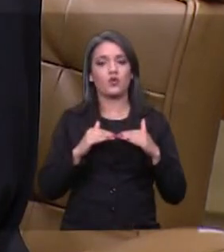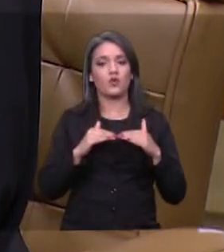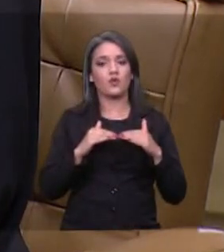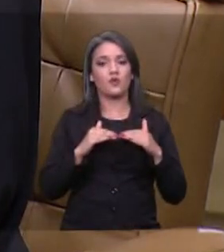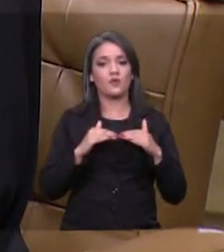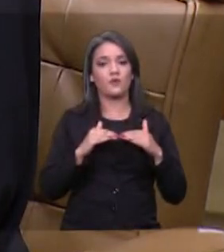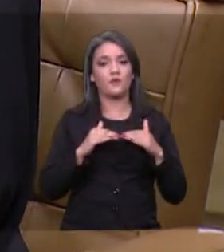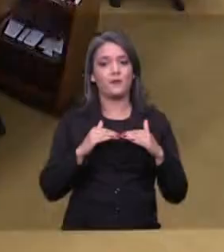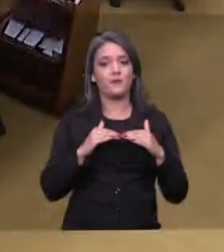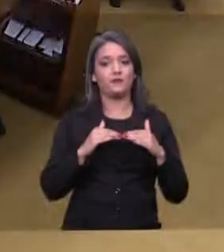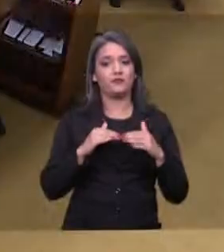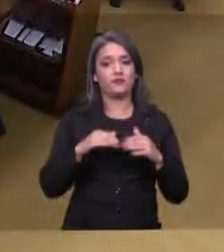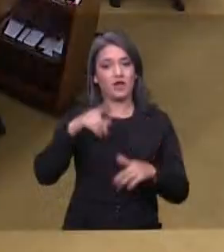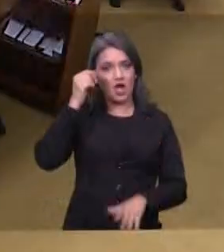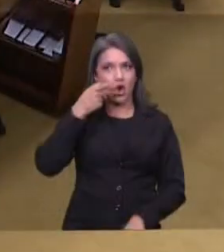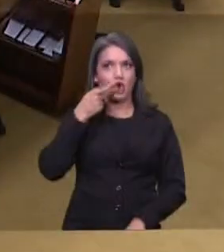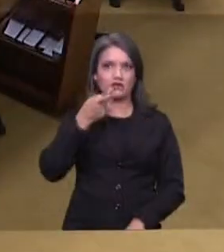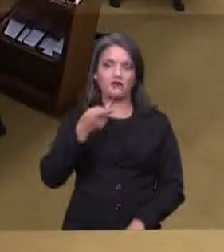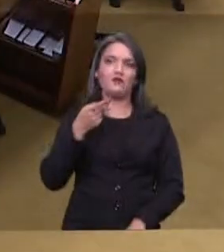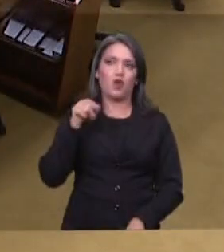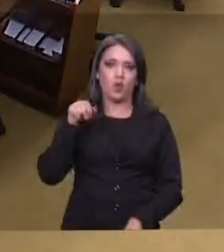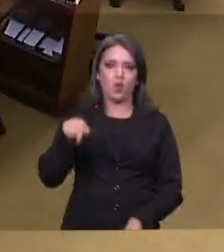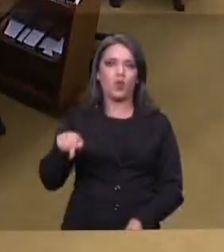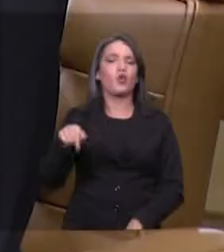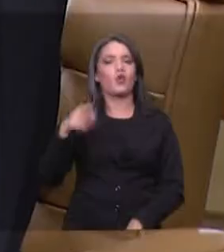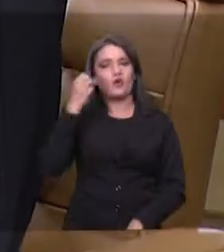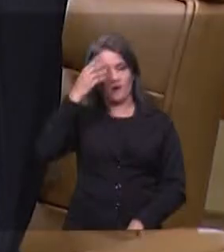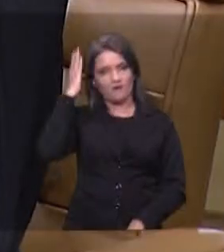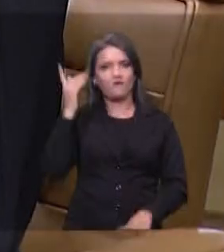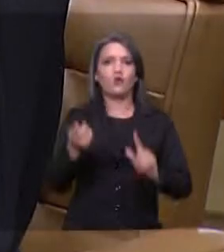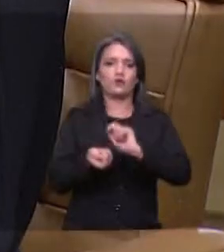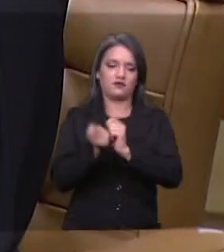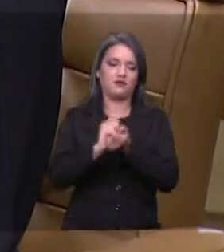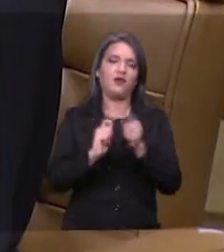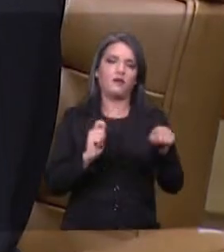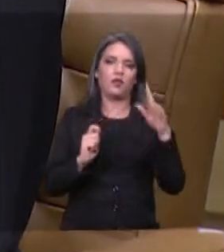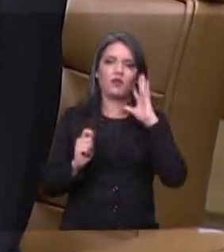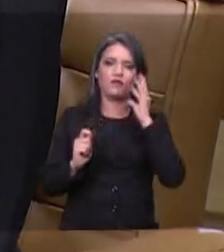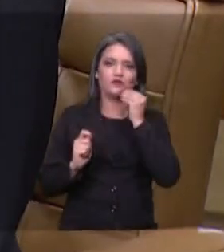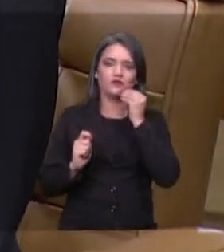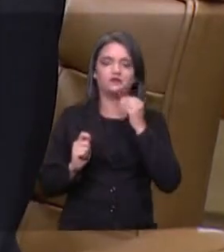O relator adequou, ministro. Adequou. Então, estou acompanhando também aqui o eminente